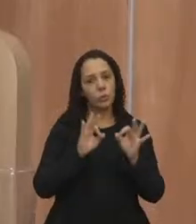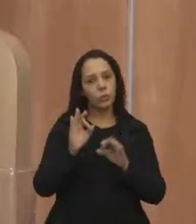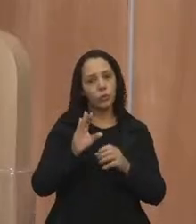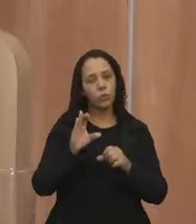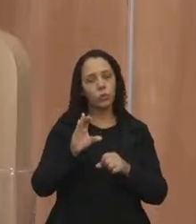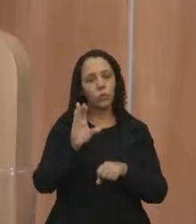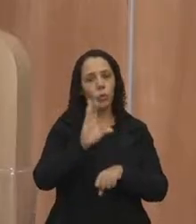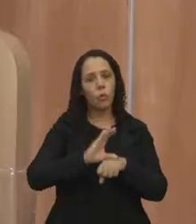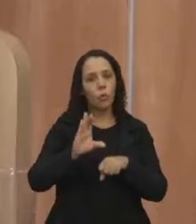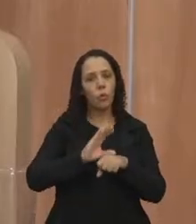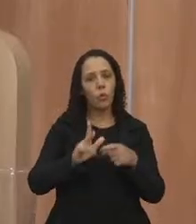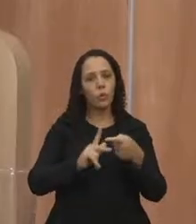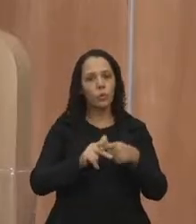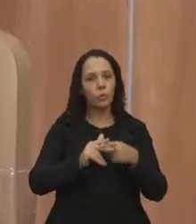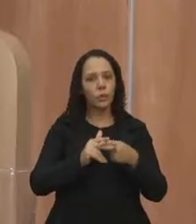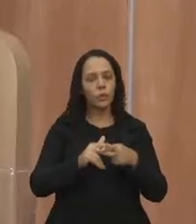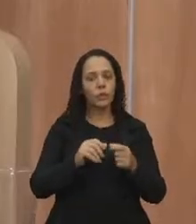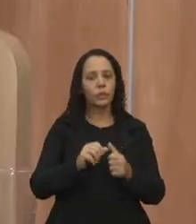mecânica e